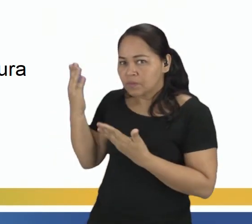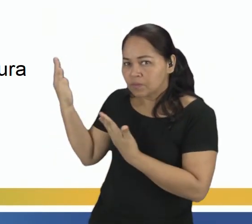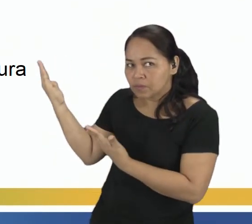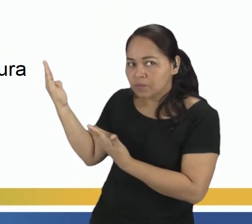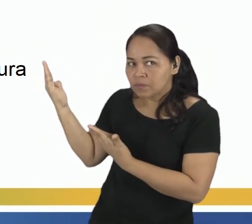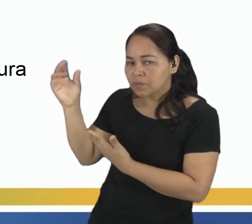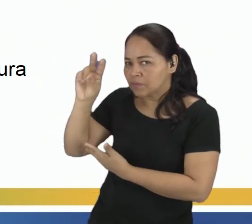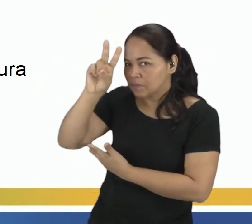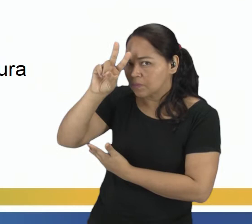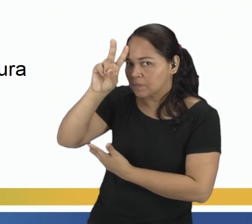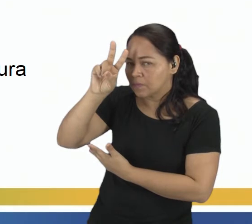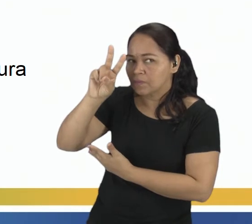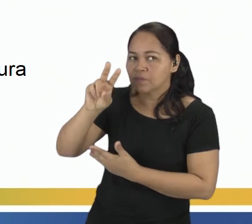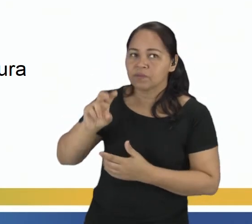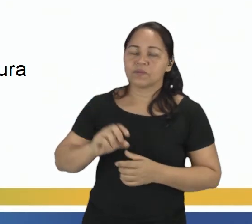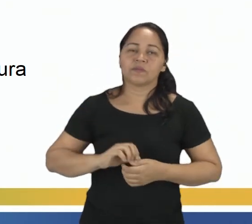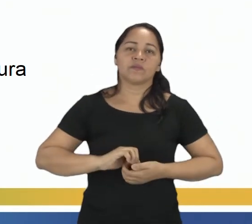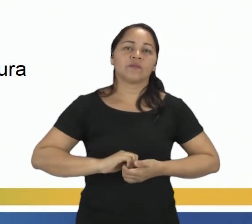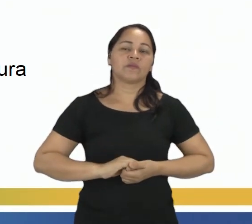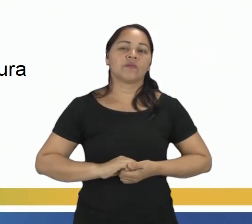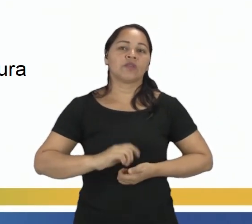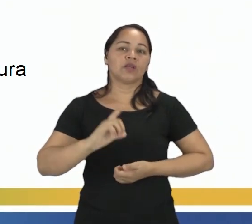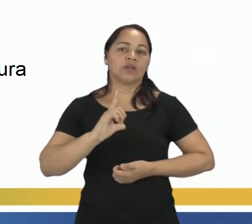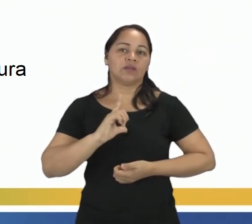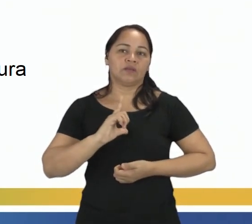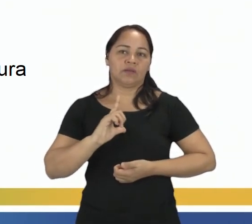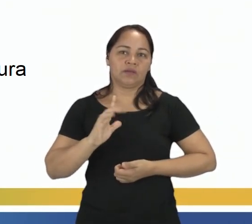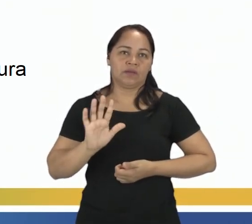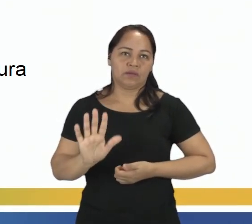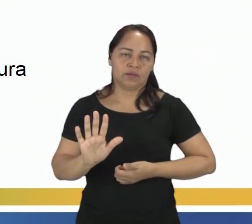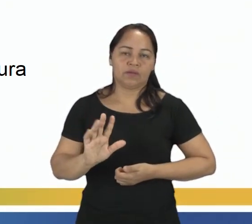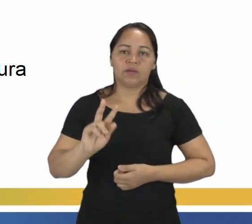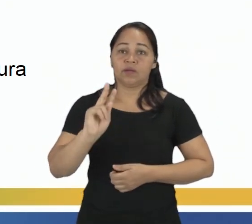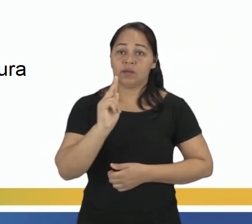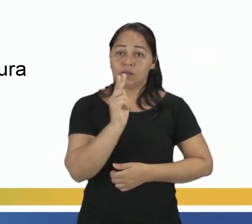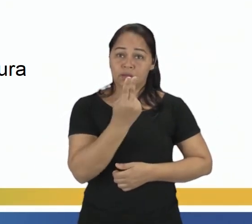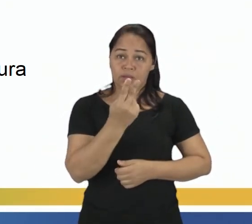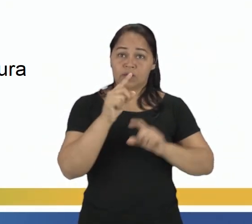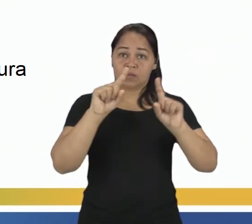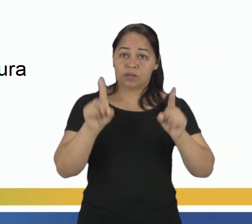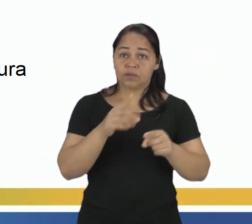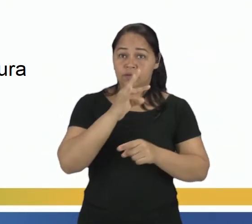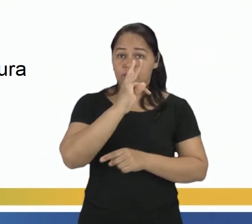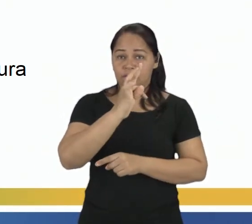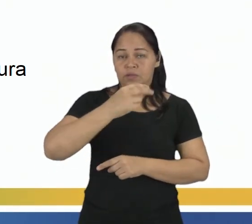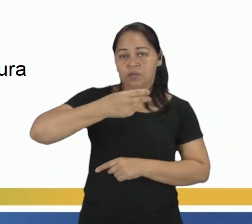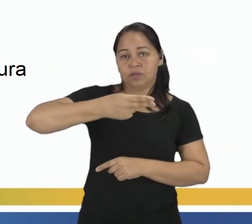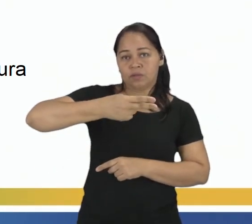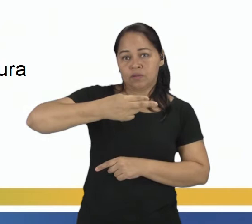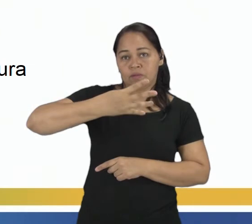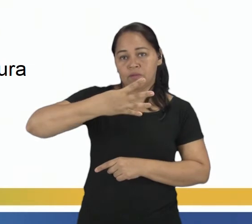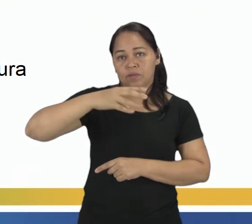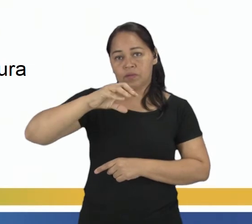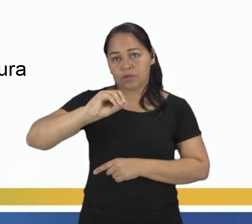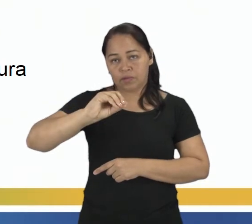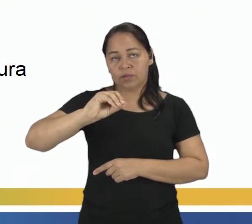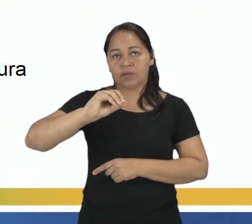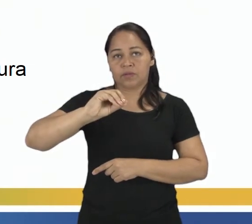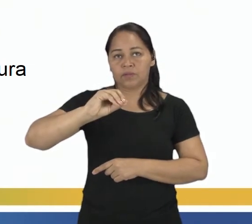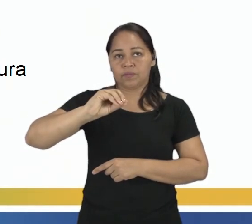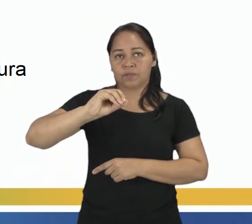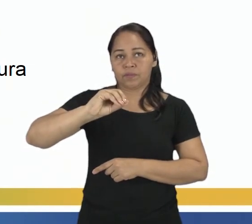função, que a minha função ela é dada por h de t igual a 40t menos 5t ao